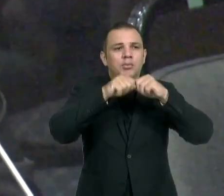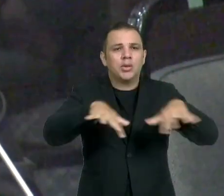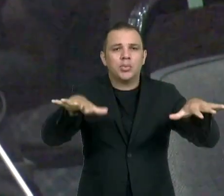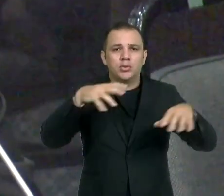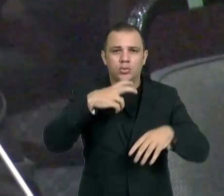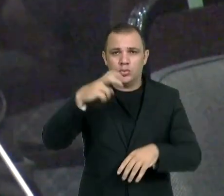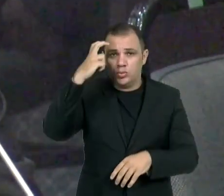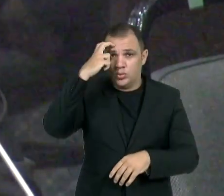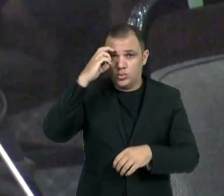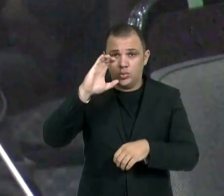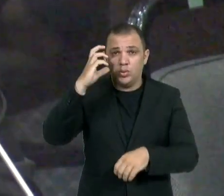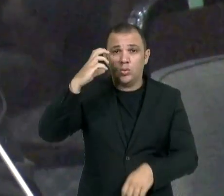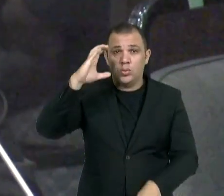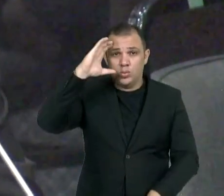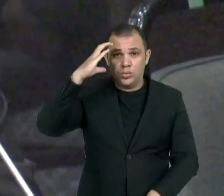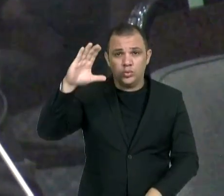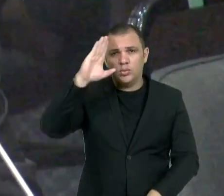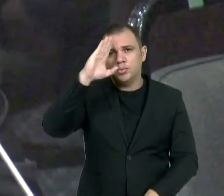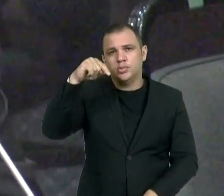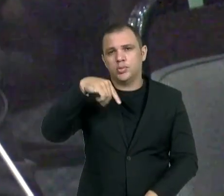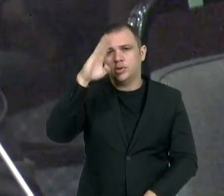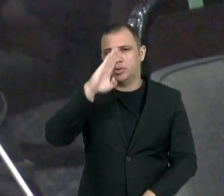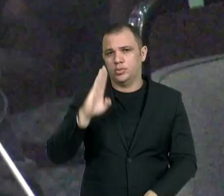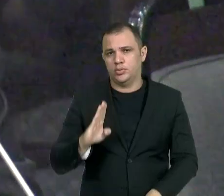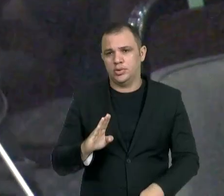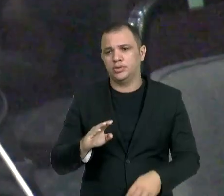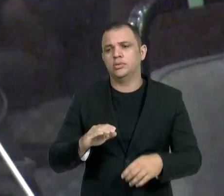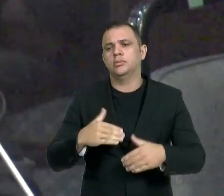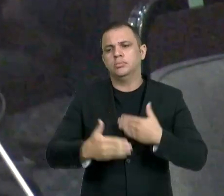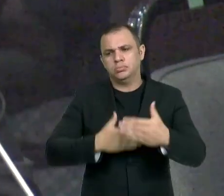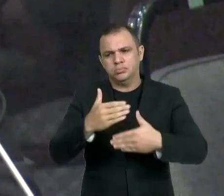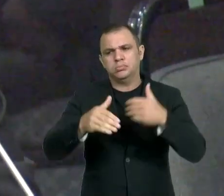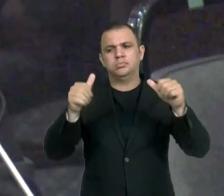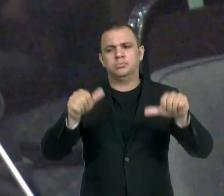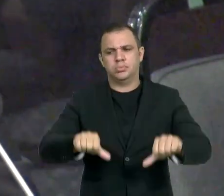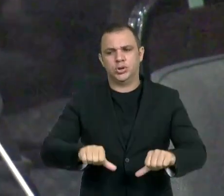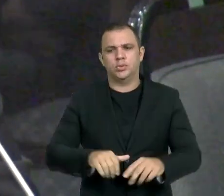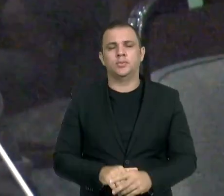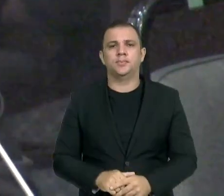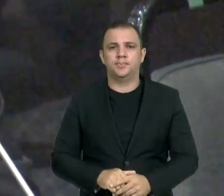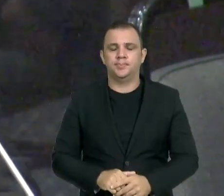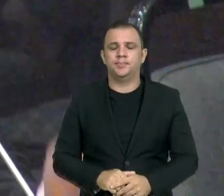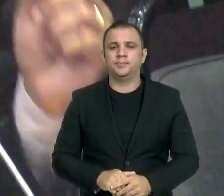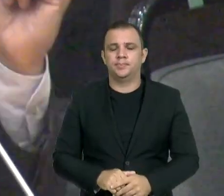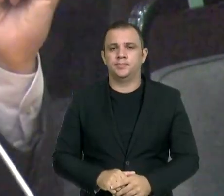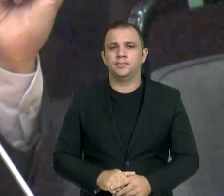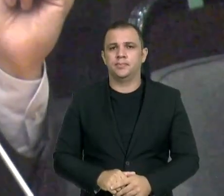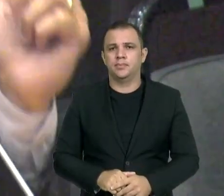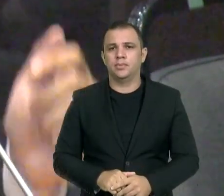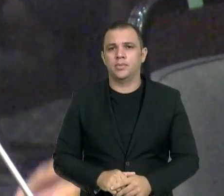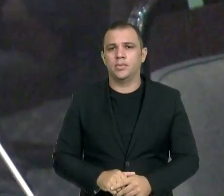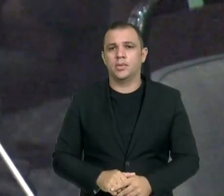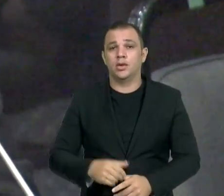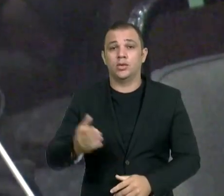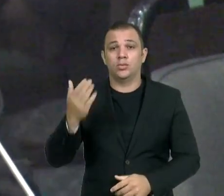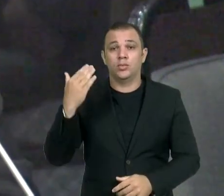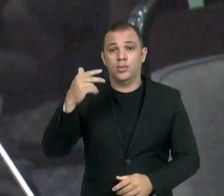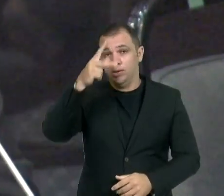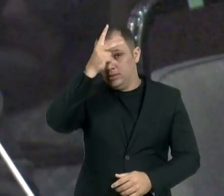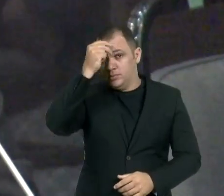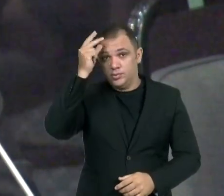principalmente aqui no Brasil. Cada vez mais tóxica a coisa. A gente teve, infelizmente, recentemente, a Prefeitura de São